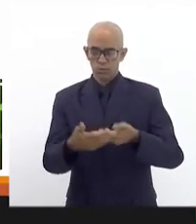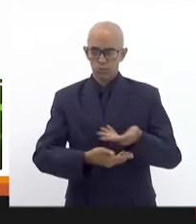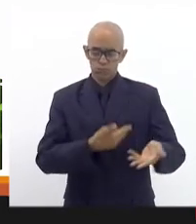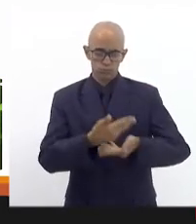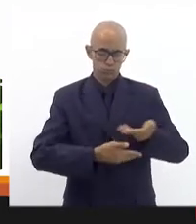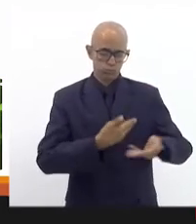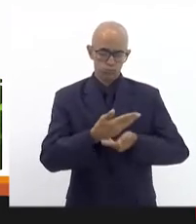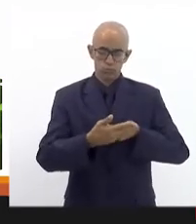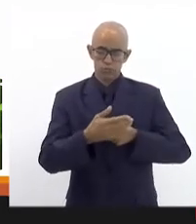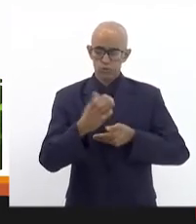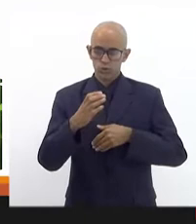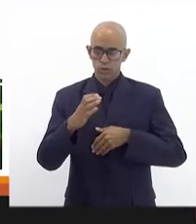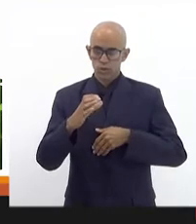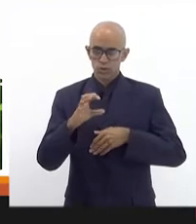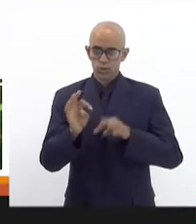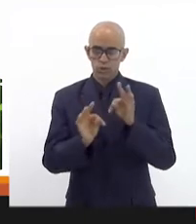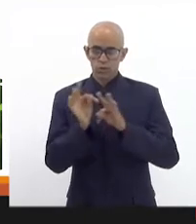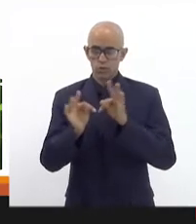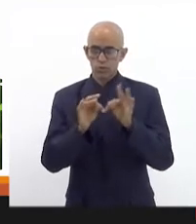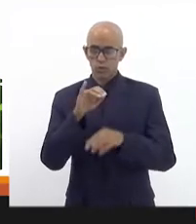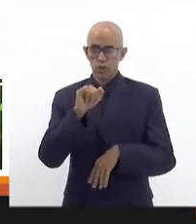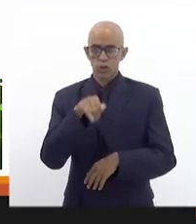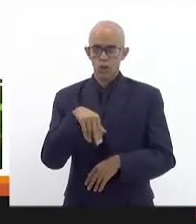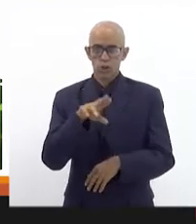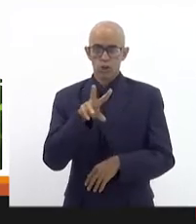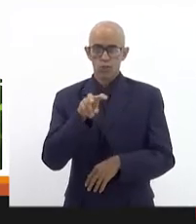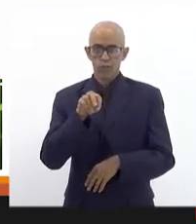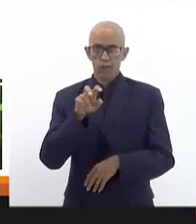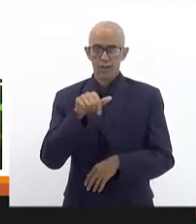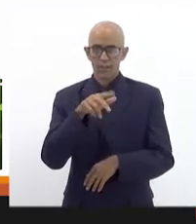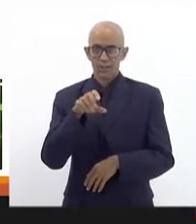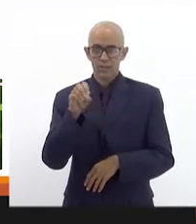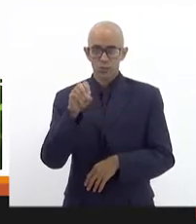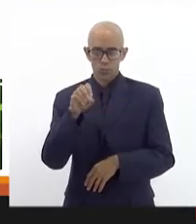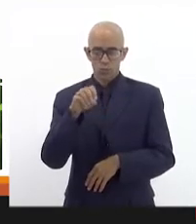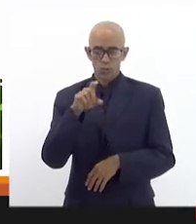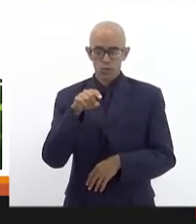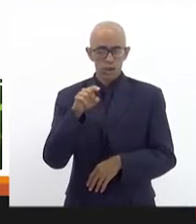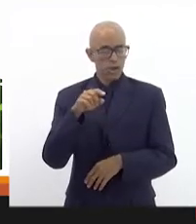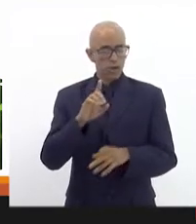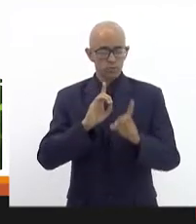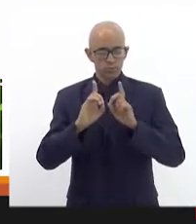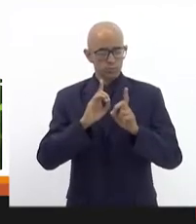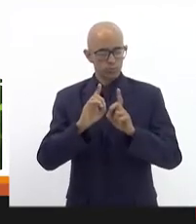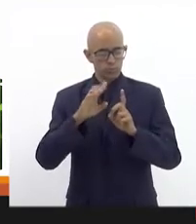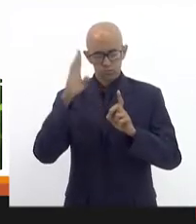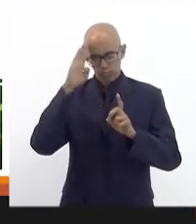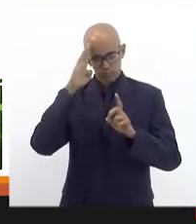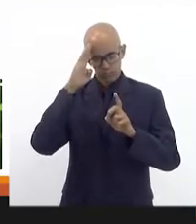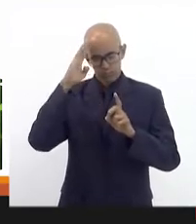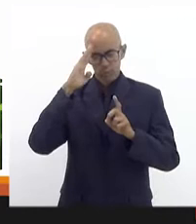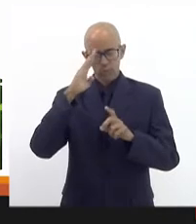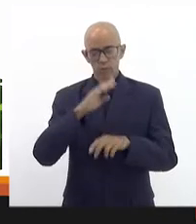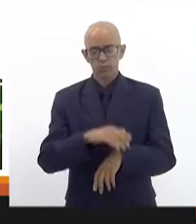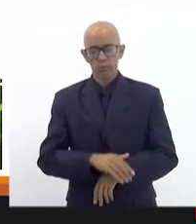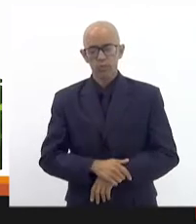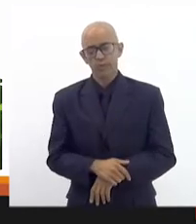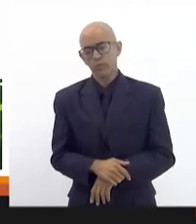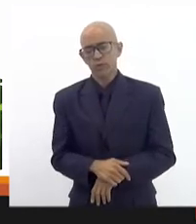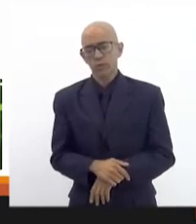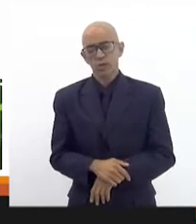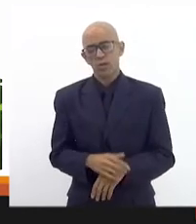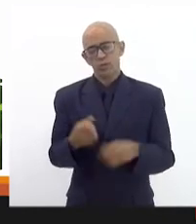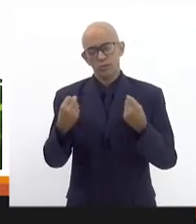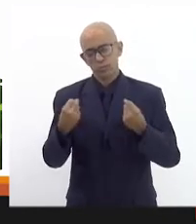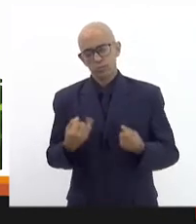ciência, tecnologia e inovação. Acho que isso era o mais importante, que era o debate central, a gente deixar de ter uma lei para ter um sistema. E eu vou elencar